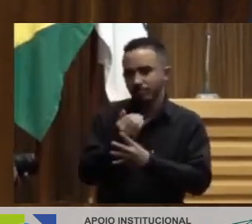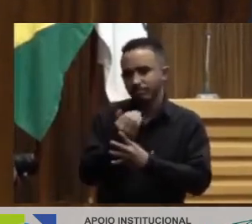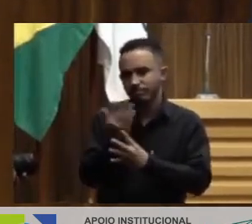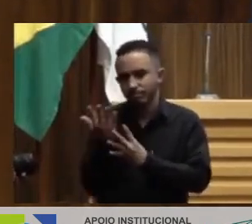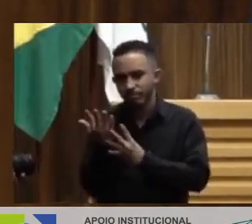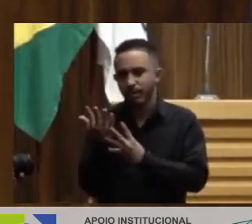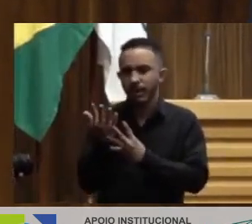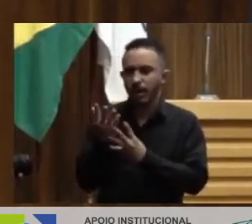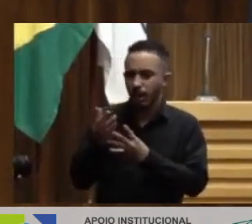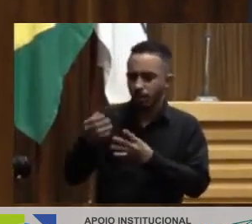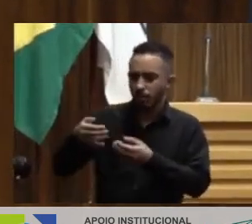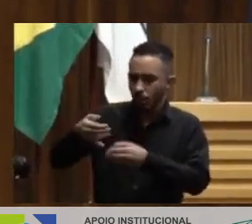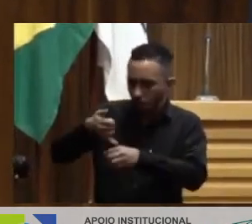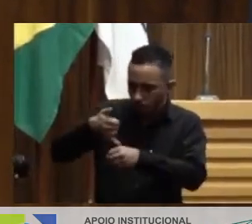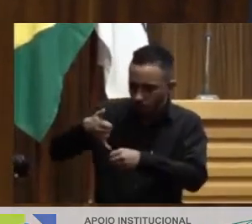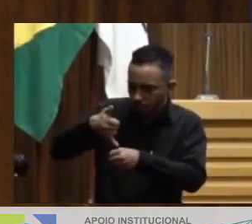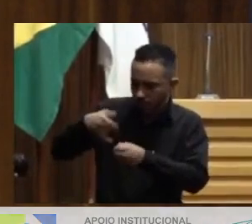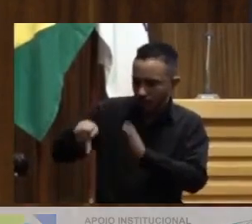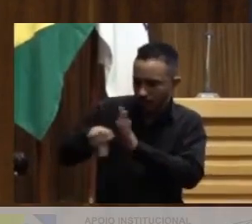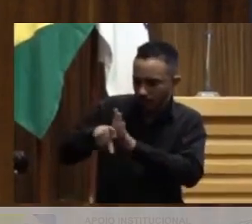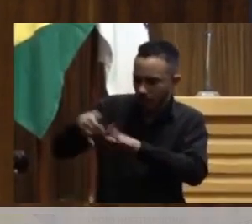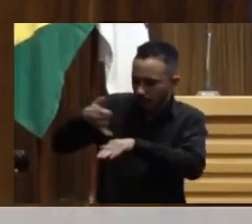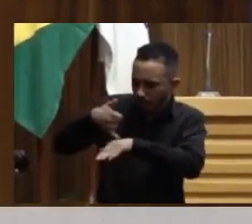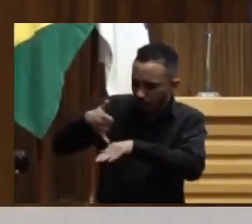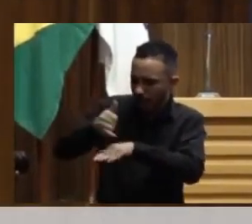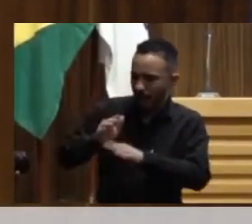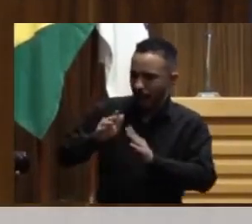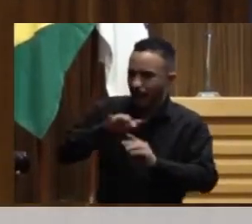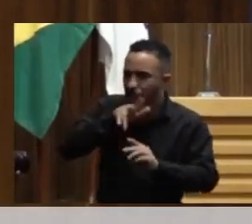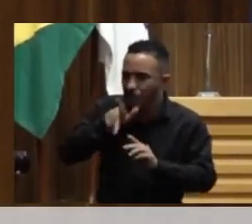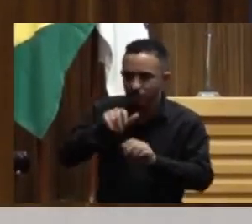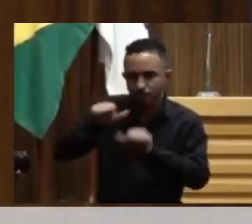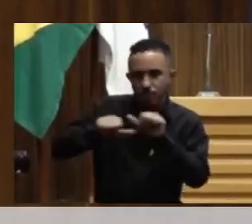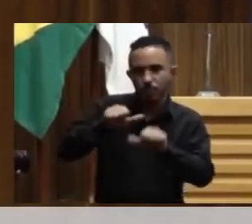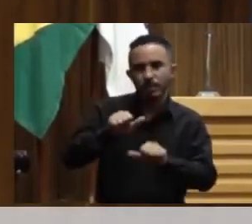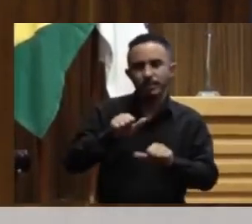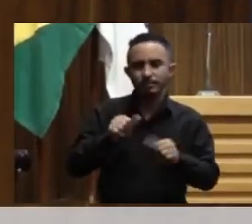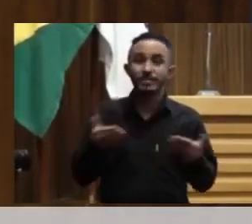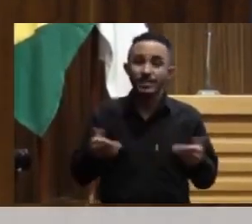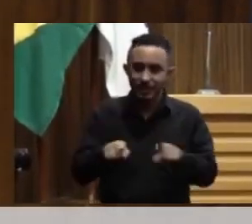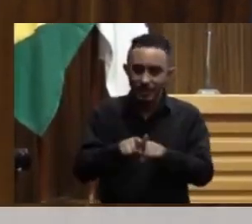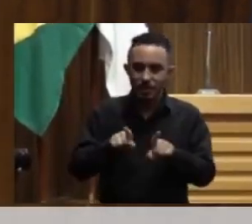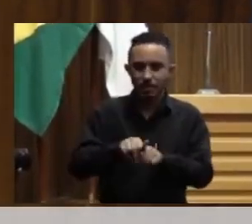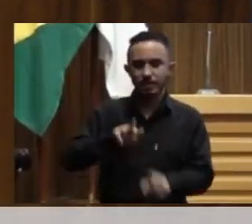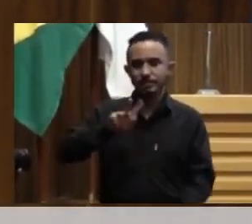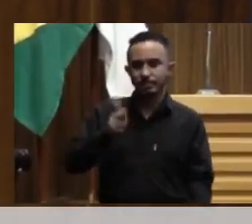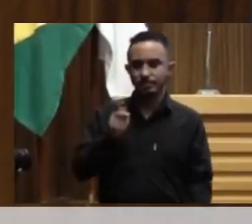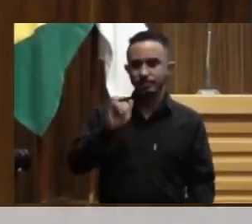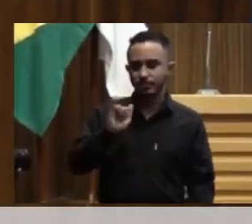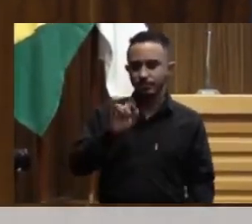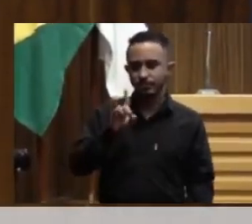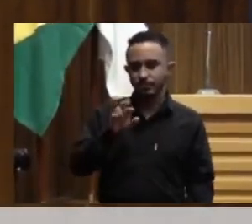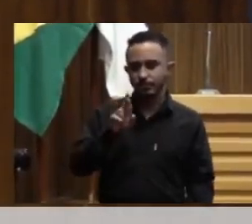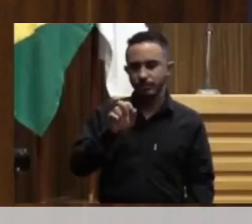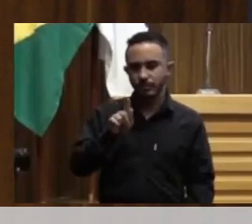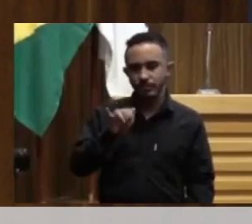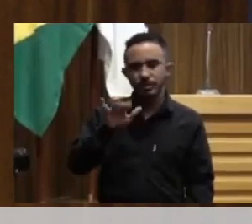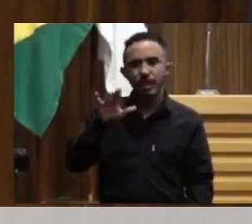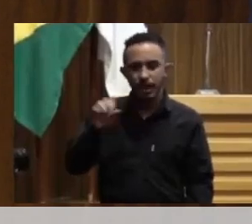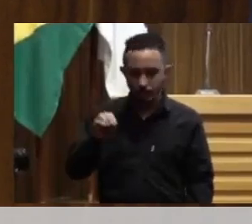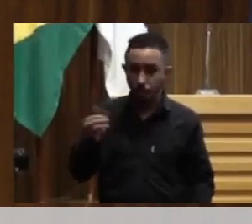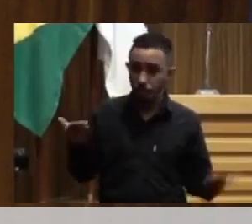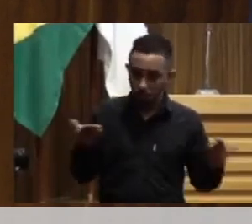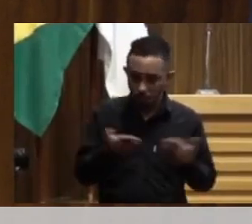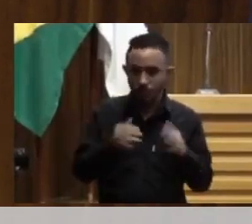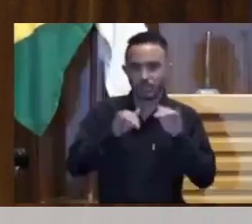poder produzir o biodiesel. Hidrogênio verde. Hoje, a energia mais barata é solar e